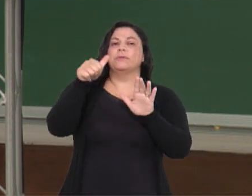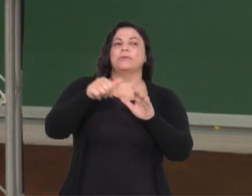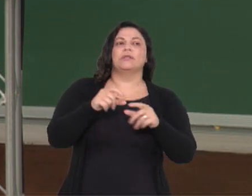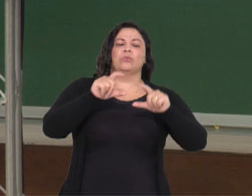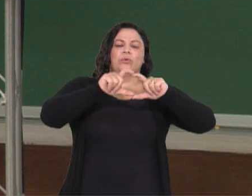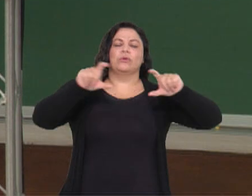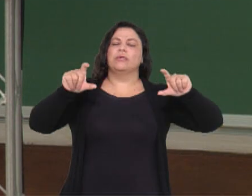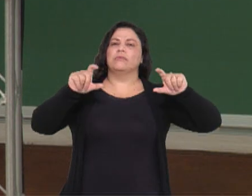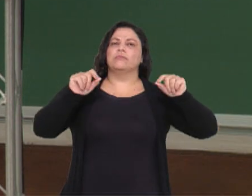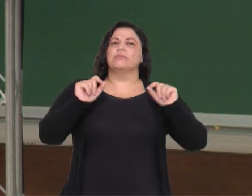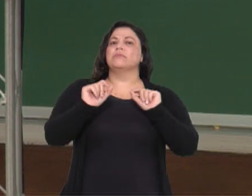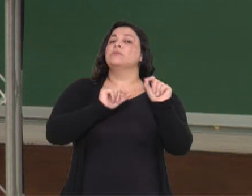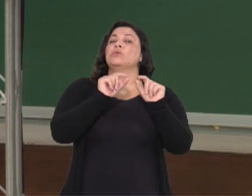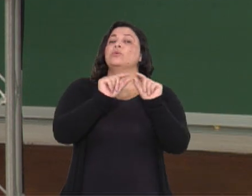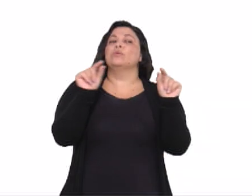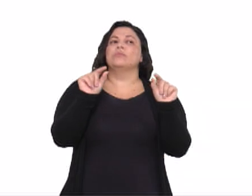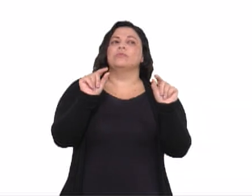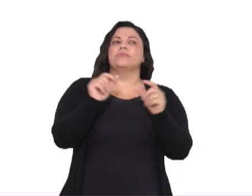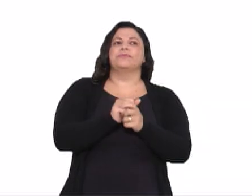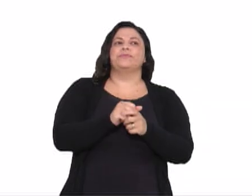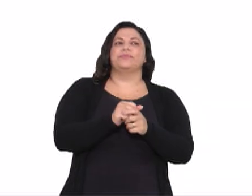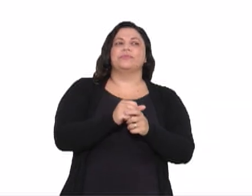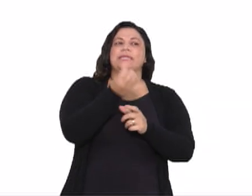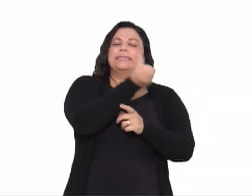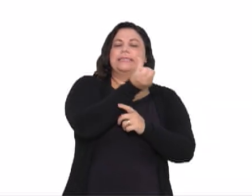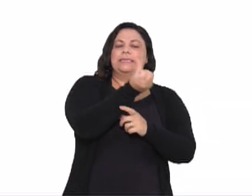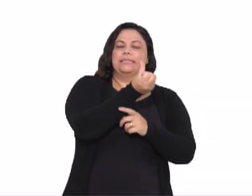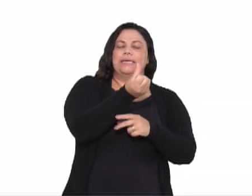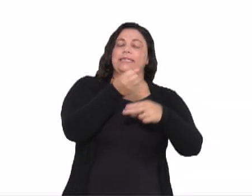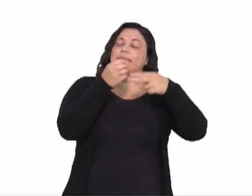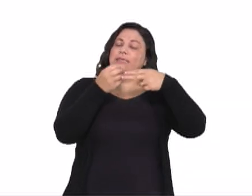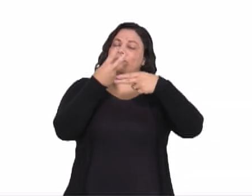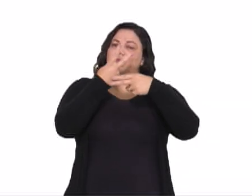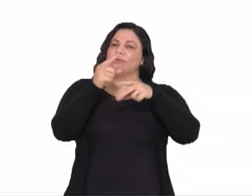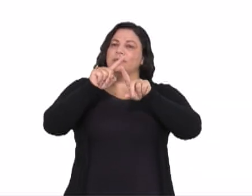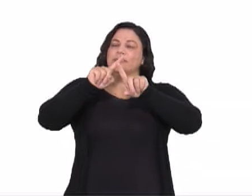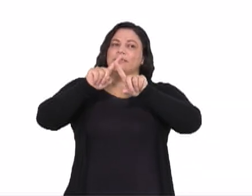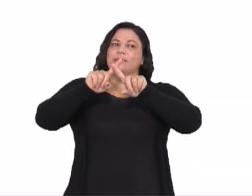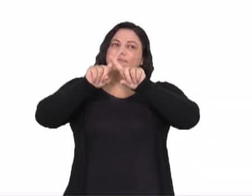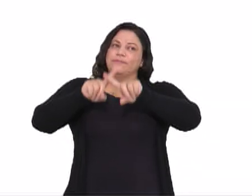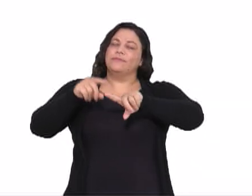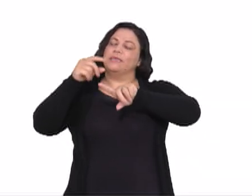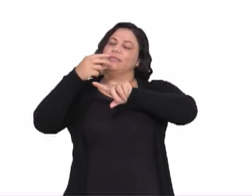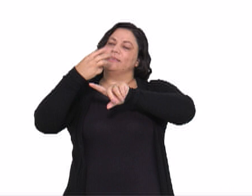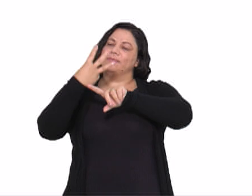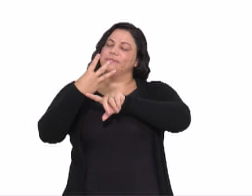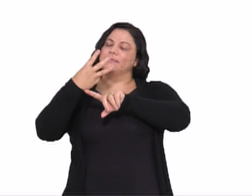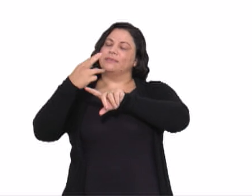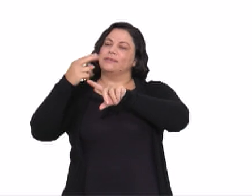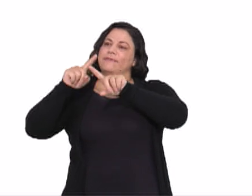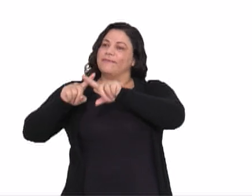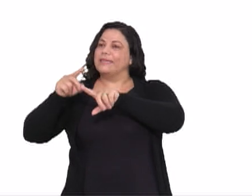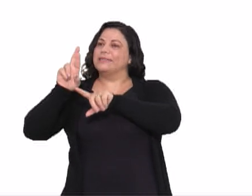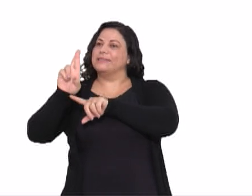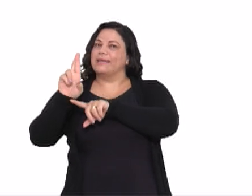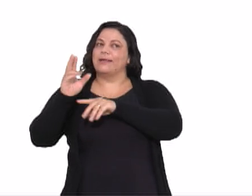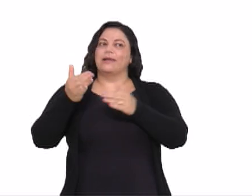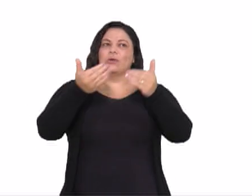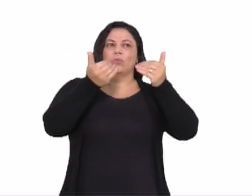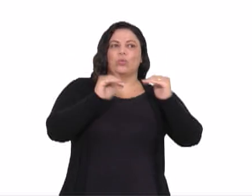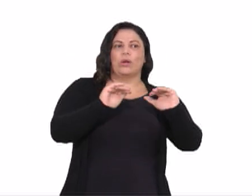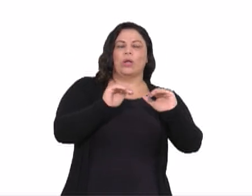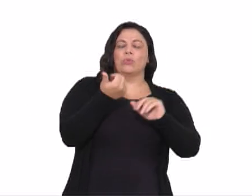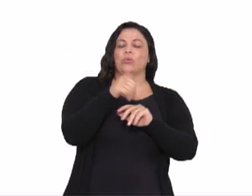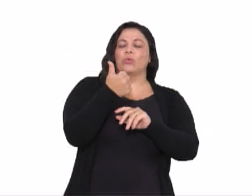comprimento 66, 2 vezes π vezes r. O π, o exercício pede para usar 3. Logo, o seu raio será